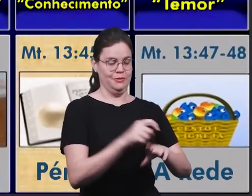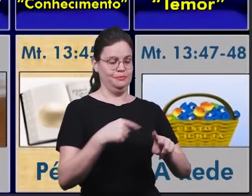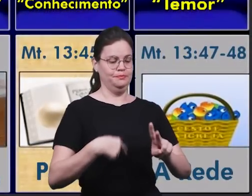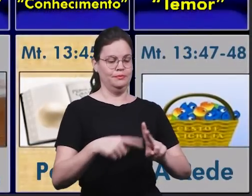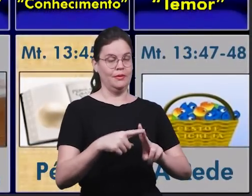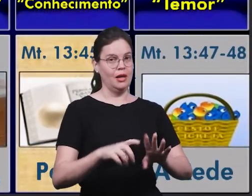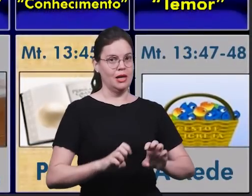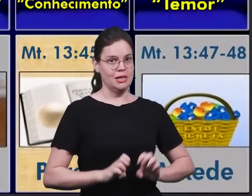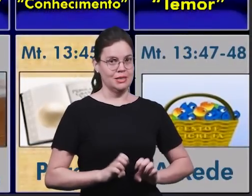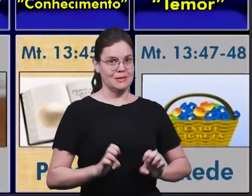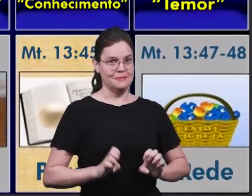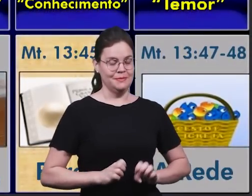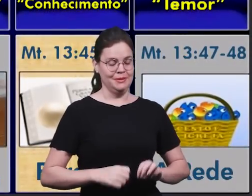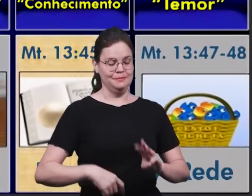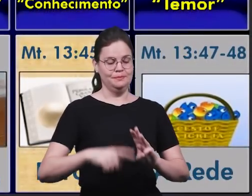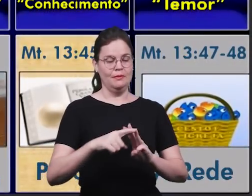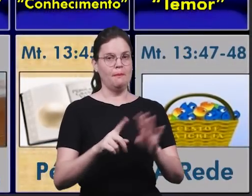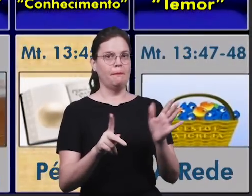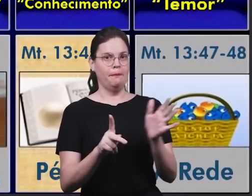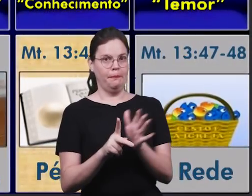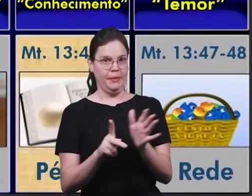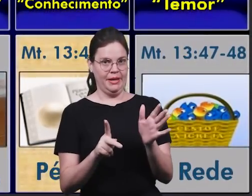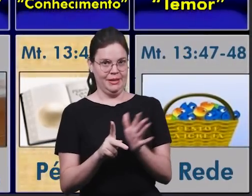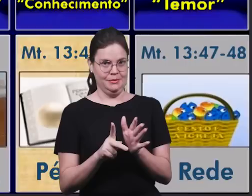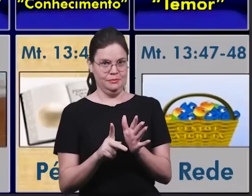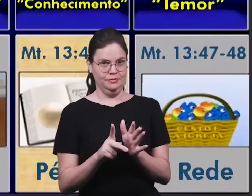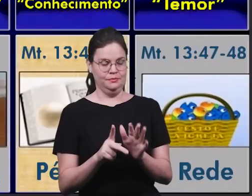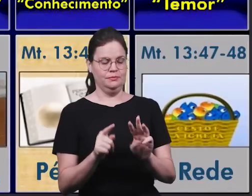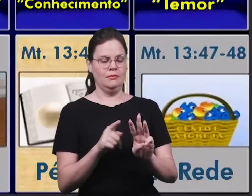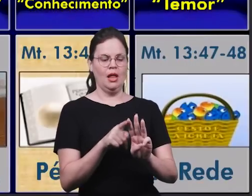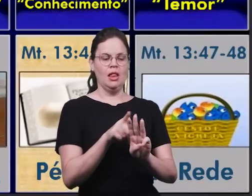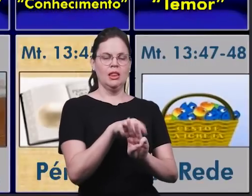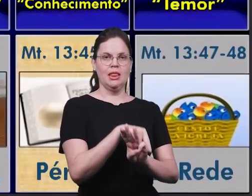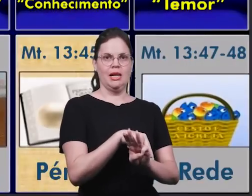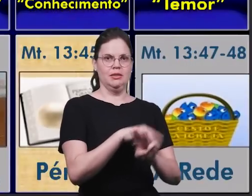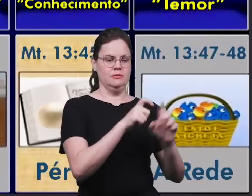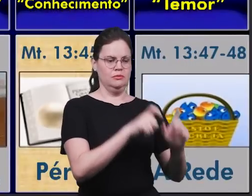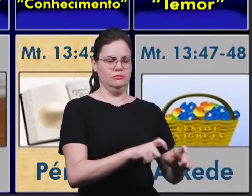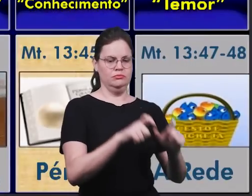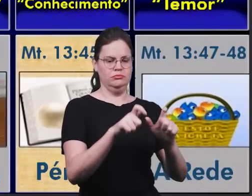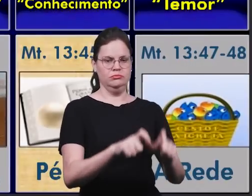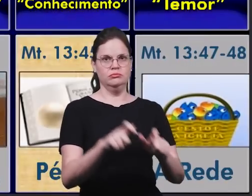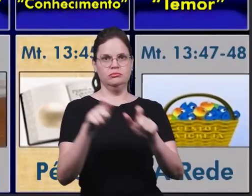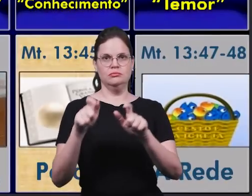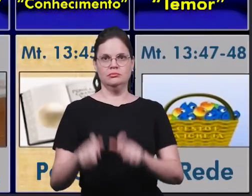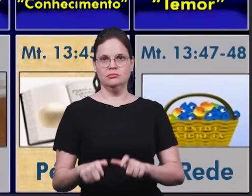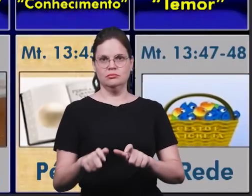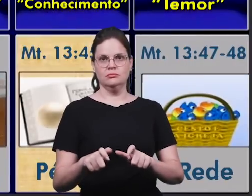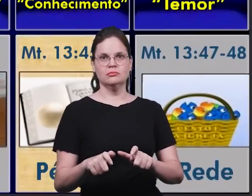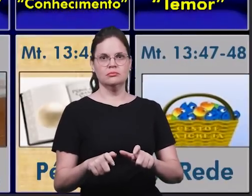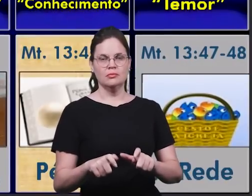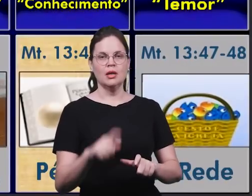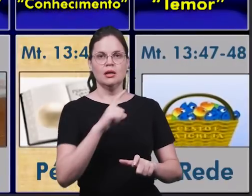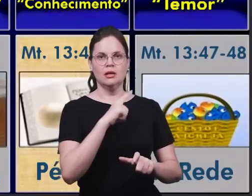Esmirna e Pérgamo. Foram as 3 cartas onde houve um desvio